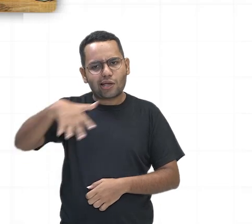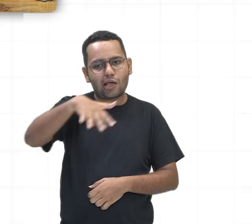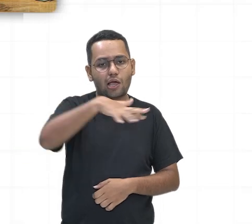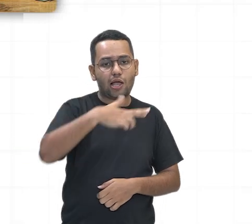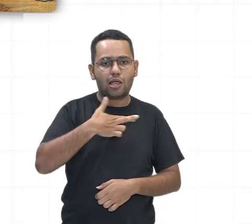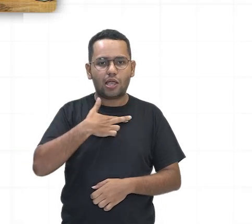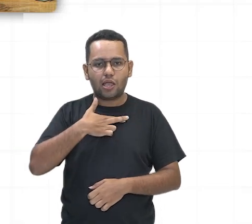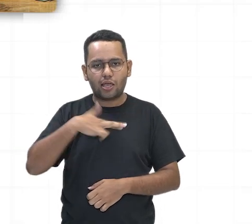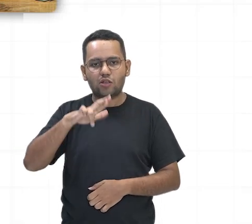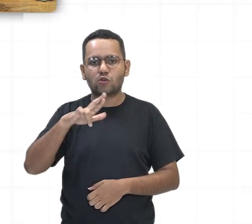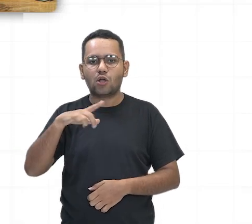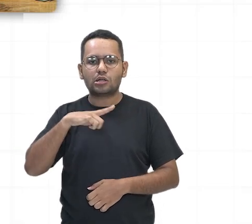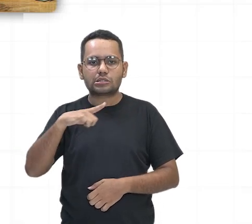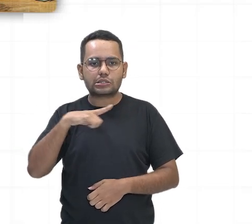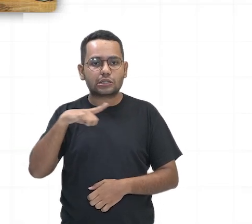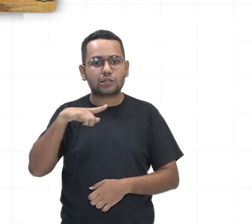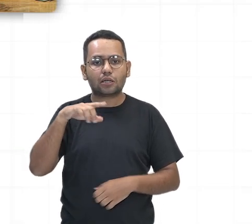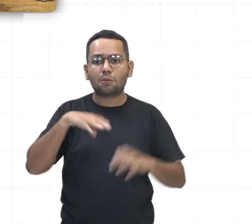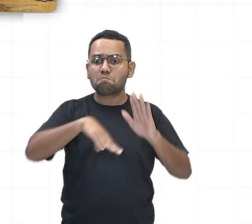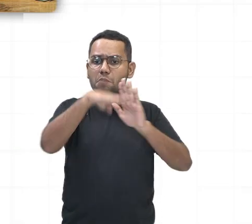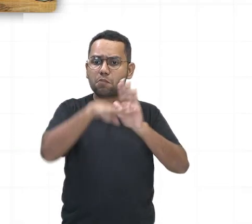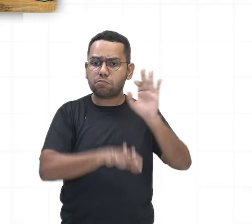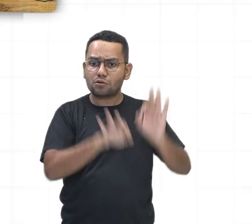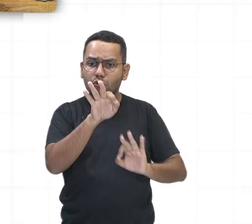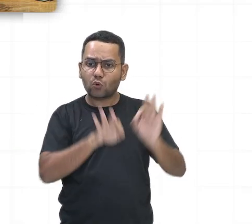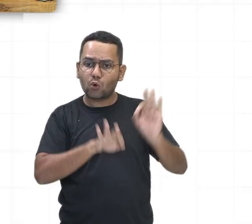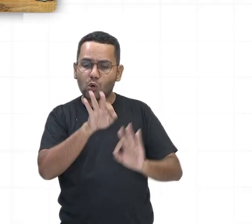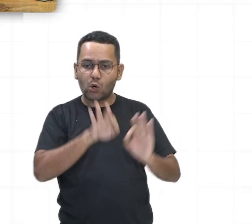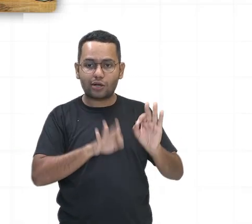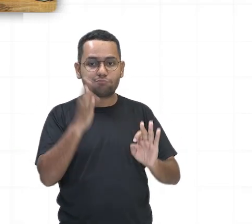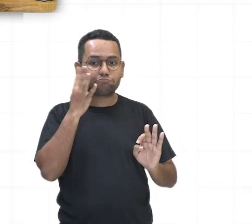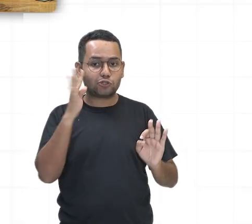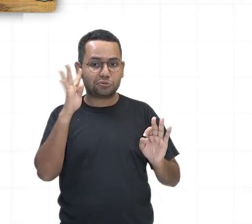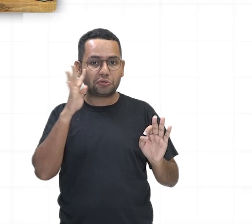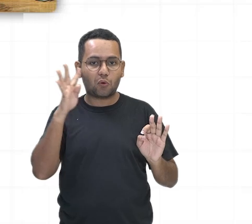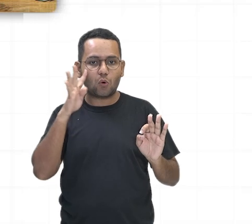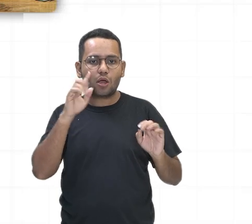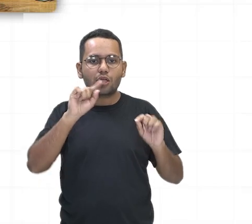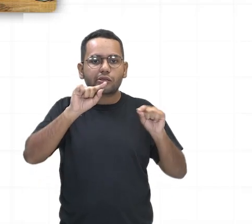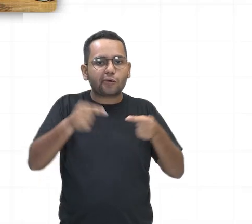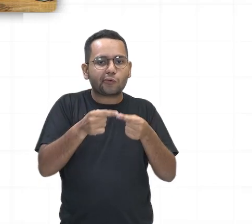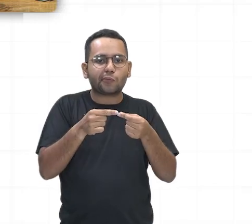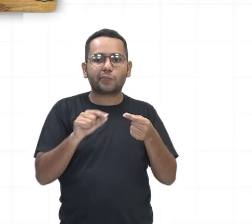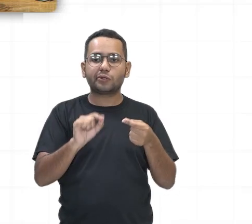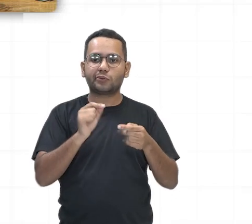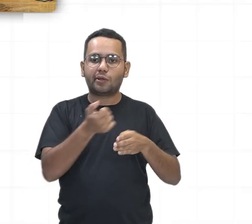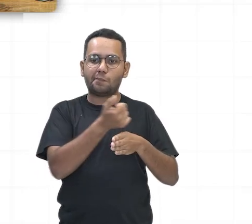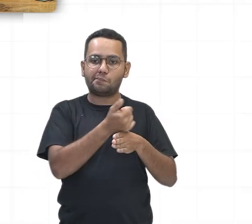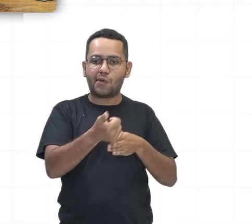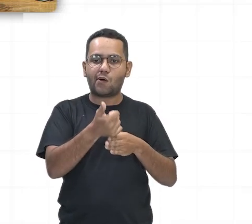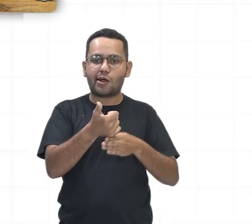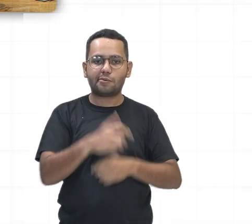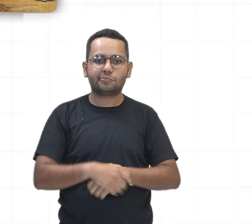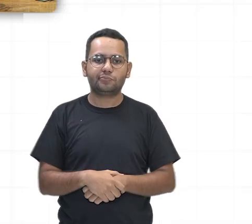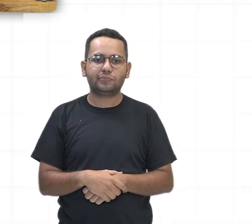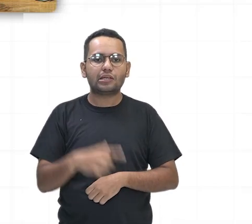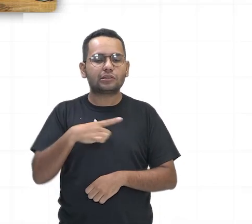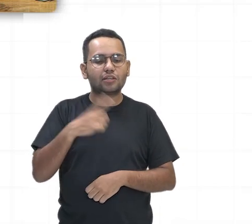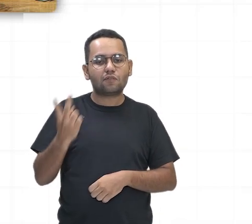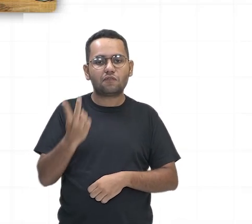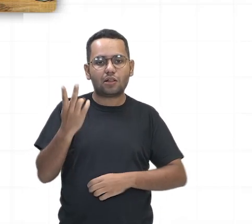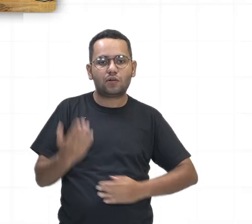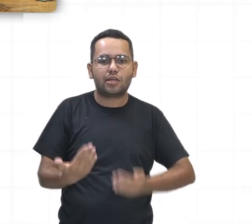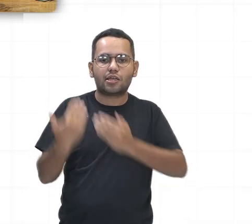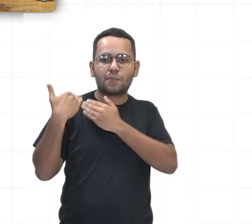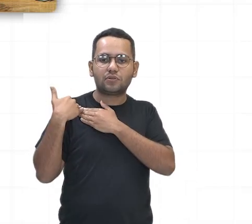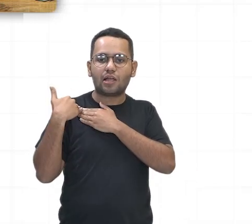parte de seu corpo doutrinal a refletir acerca da questão moral, de valores e princípios para